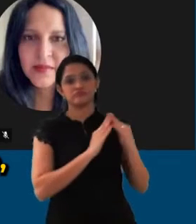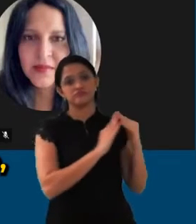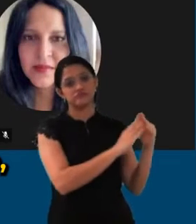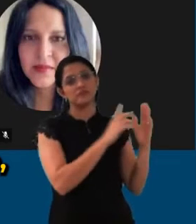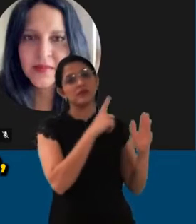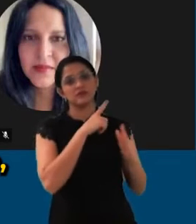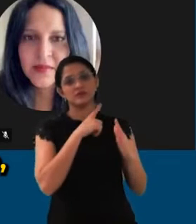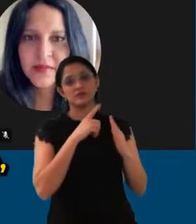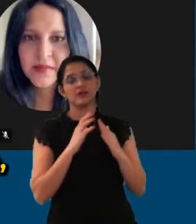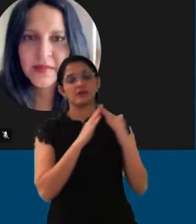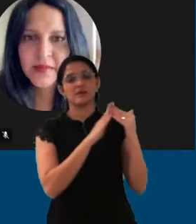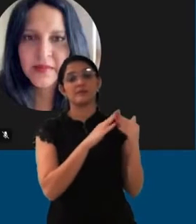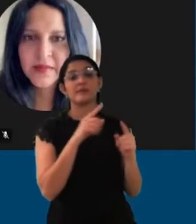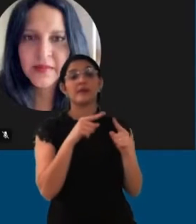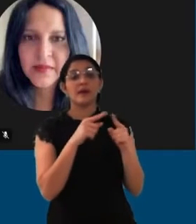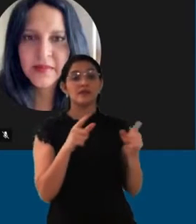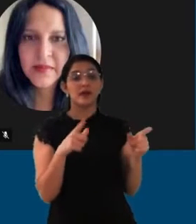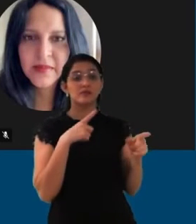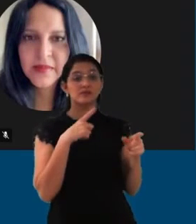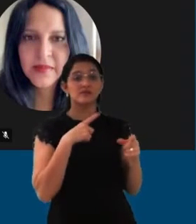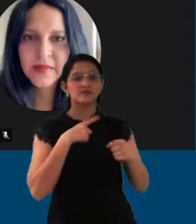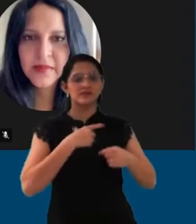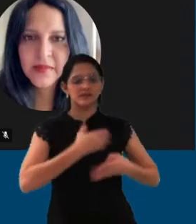a área,